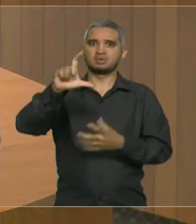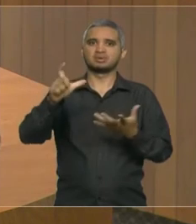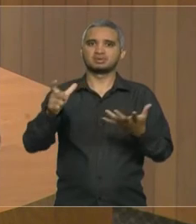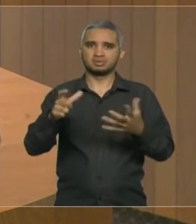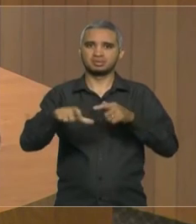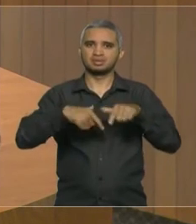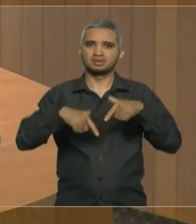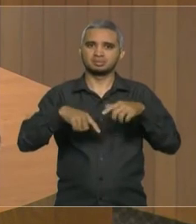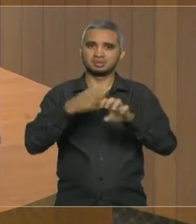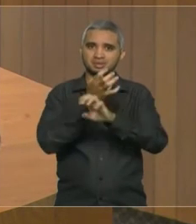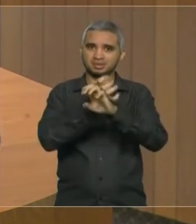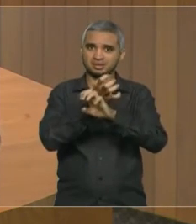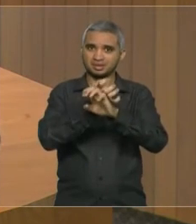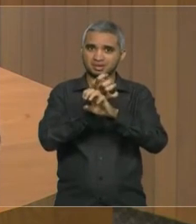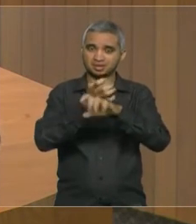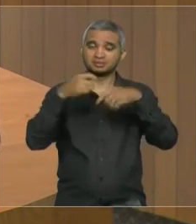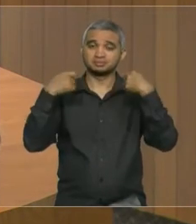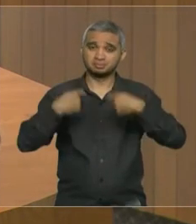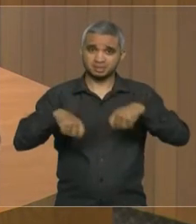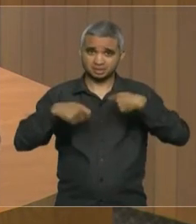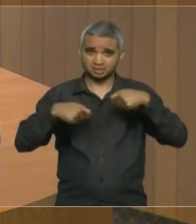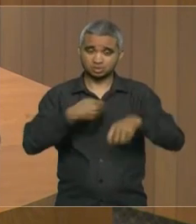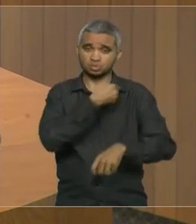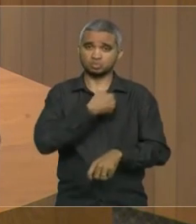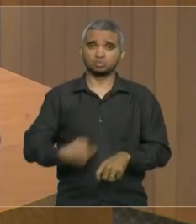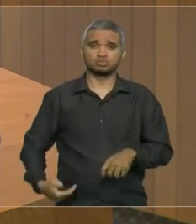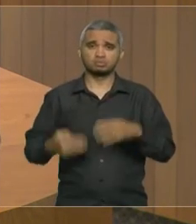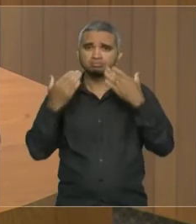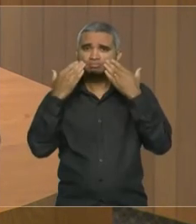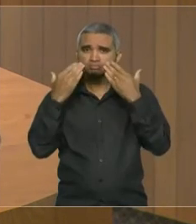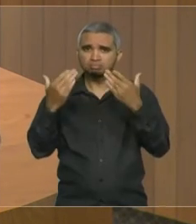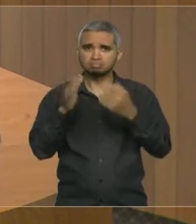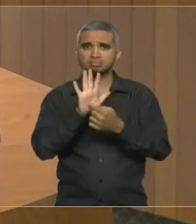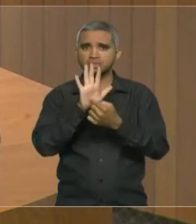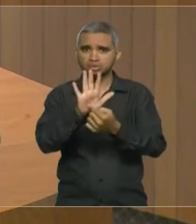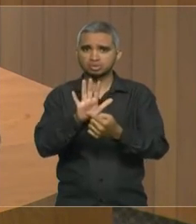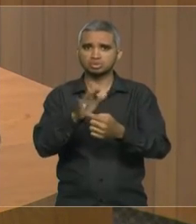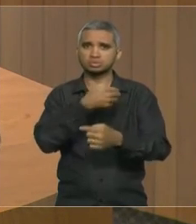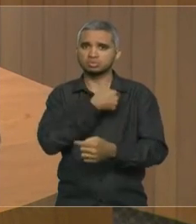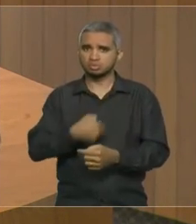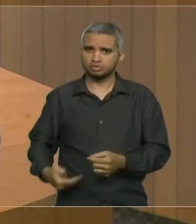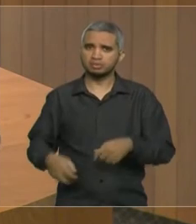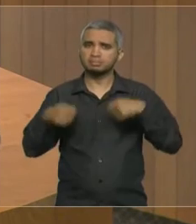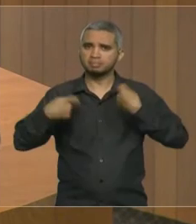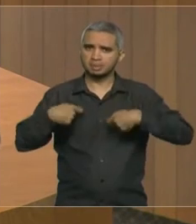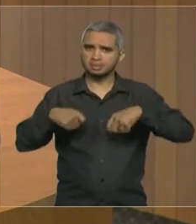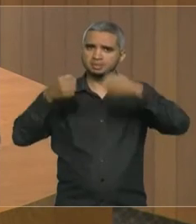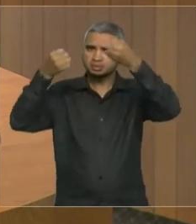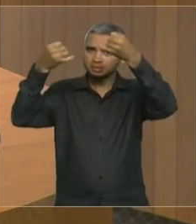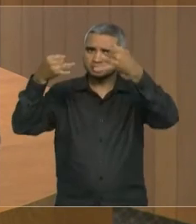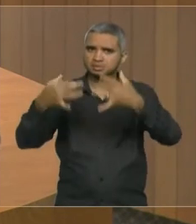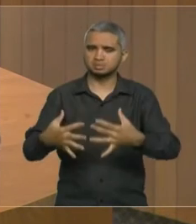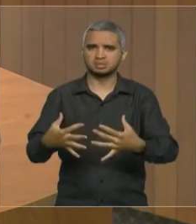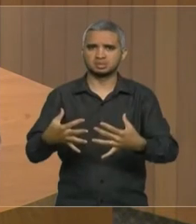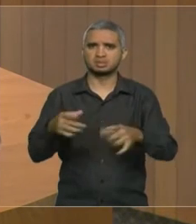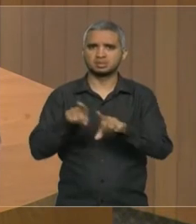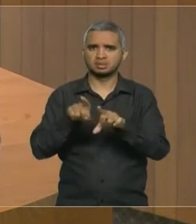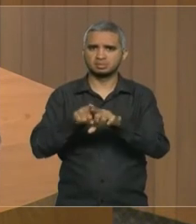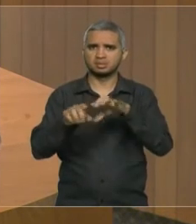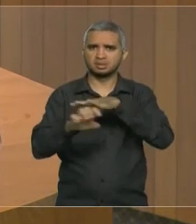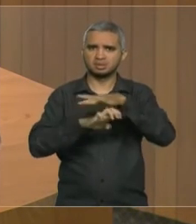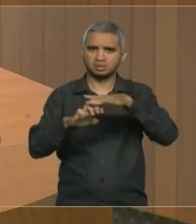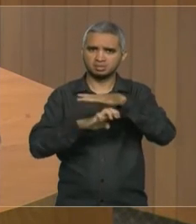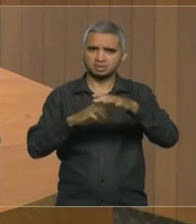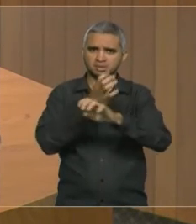Então, há necessidade de transparência por parte do Governo do Estado, explicação por parte do Governo do Estado e por parte da CAEMA. E já